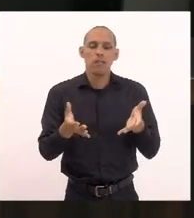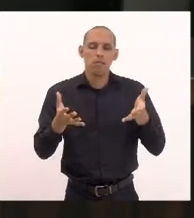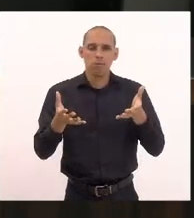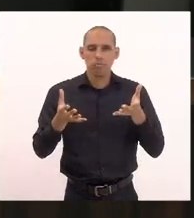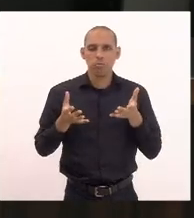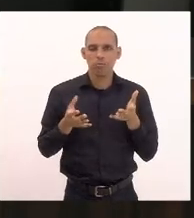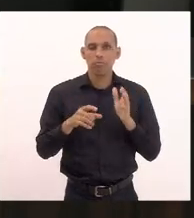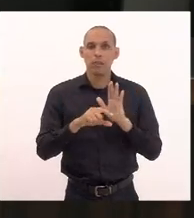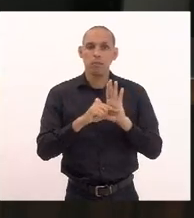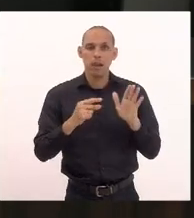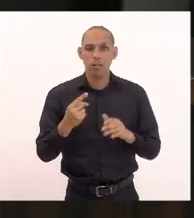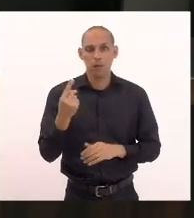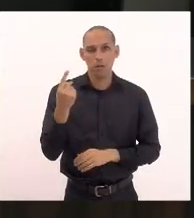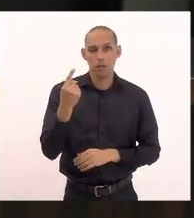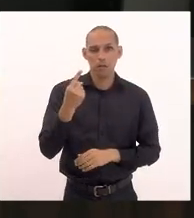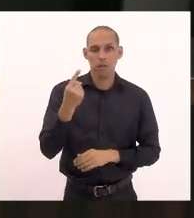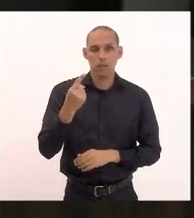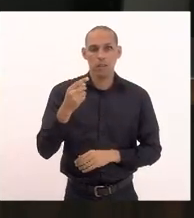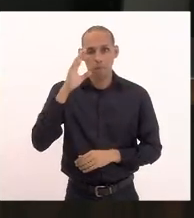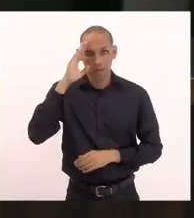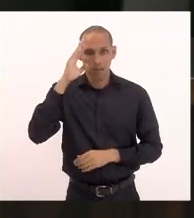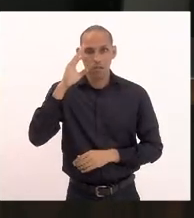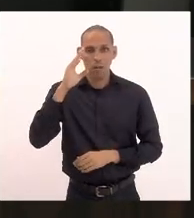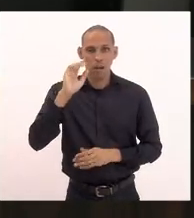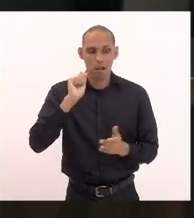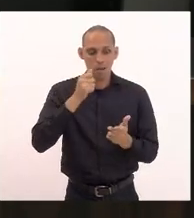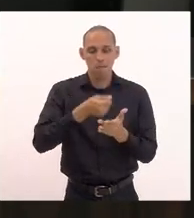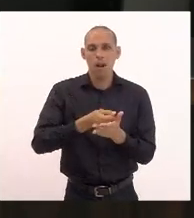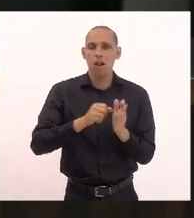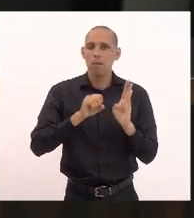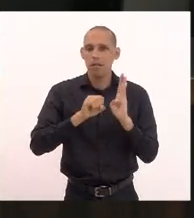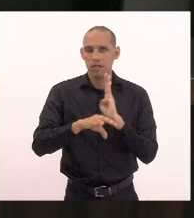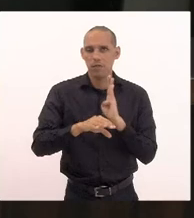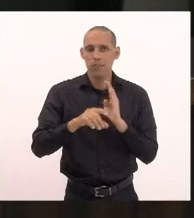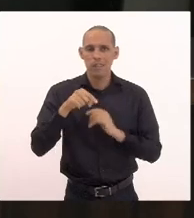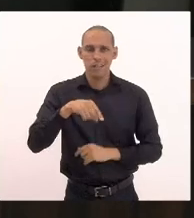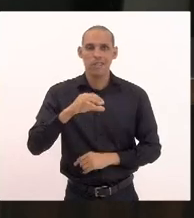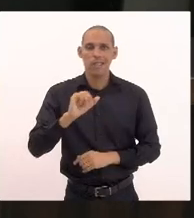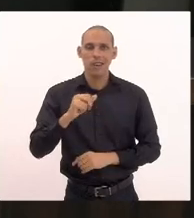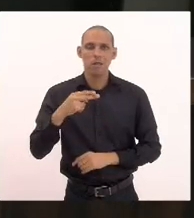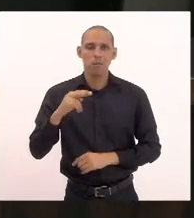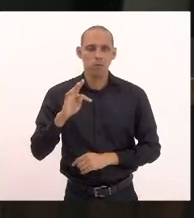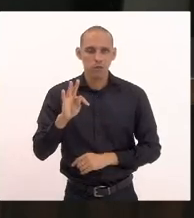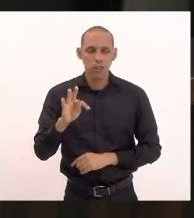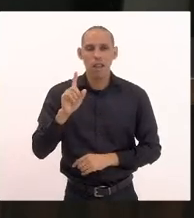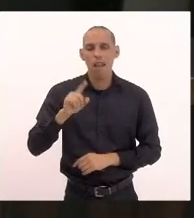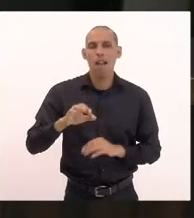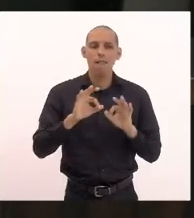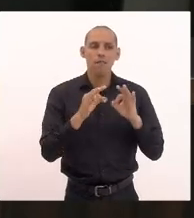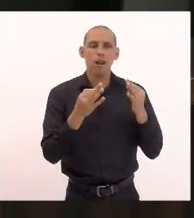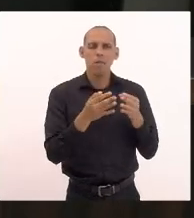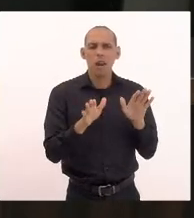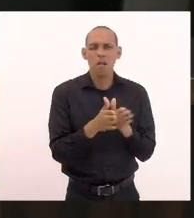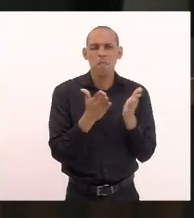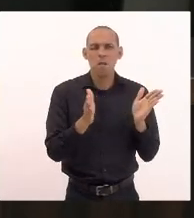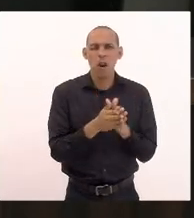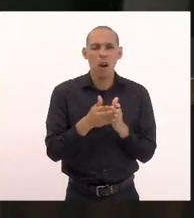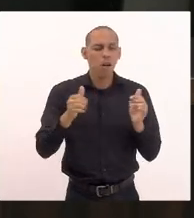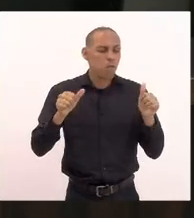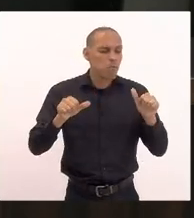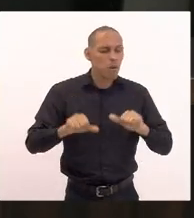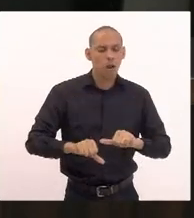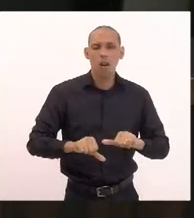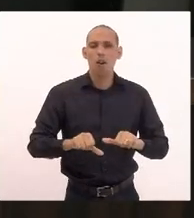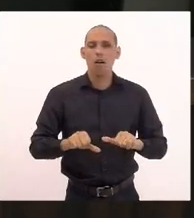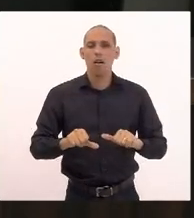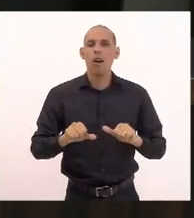Parágrafo 1º. Serão priorizados no pagamento do benefício que trata o caput desse artigo as famílias incluídas no conceito de pobreza extrema,